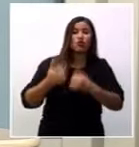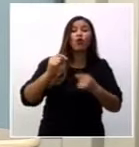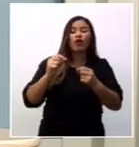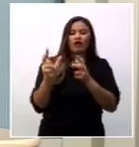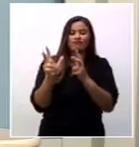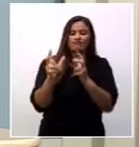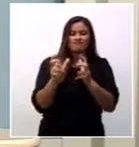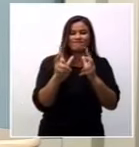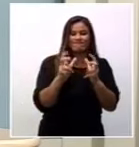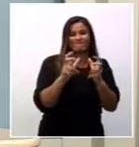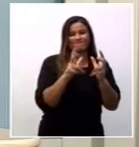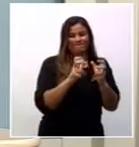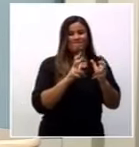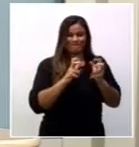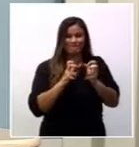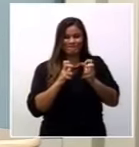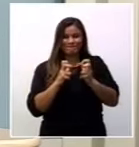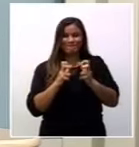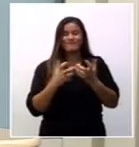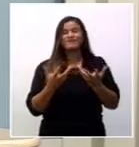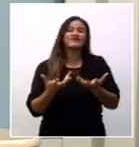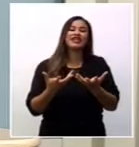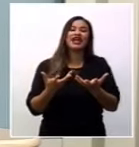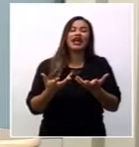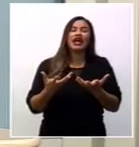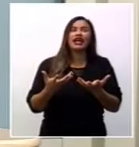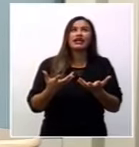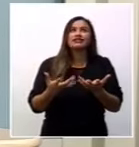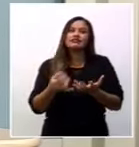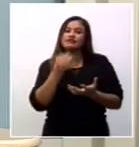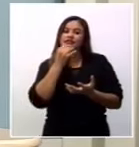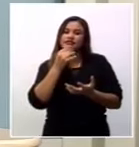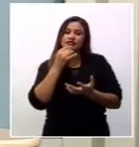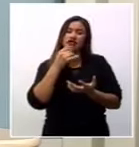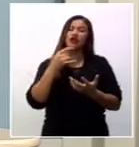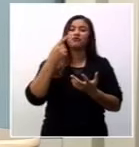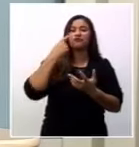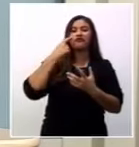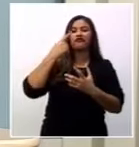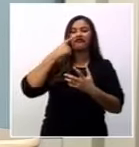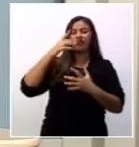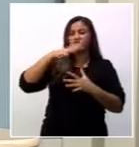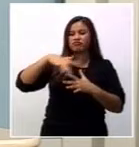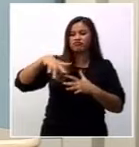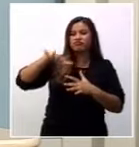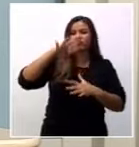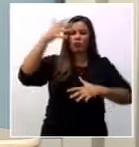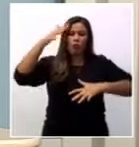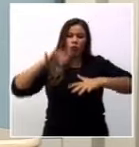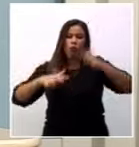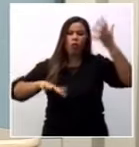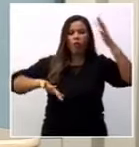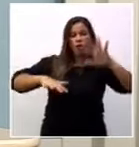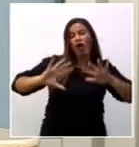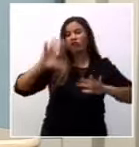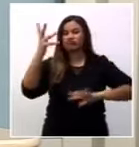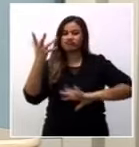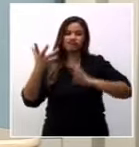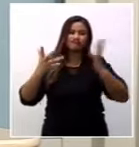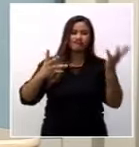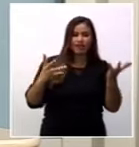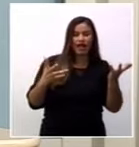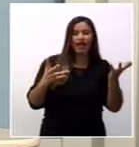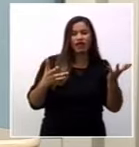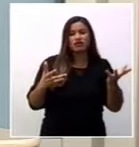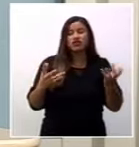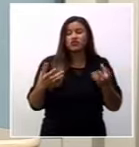que elas realmente percebem, né, sobre essa questão dos desastres e o quanto